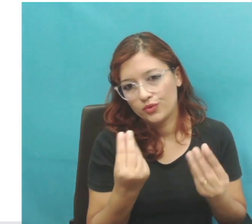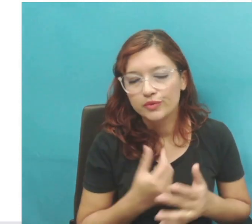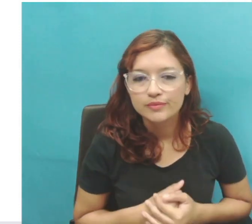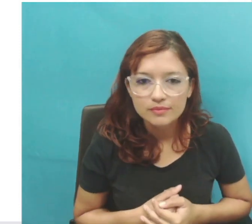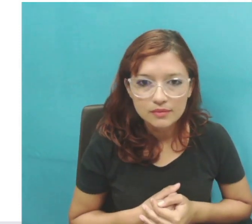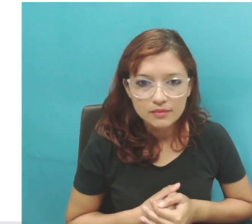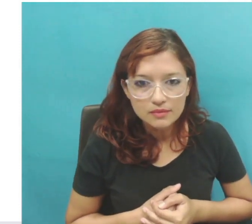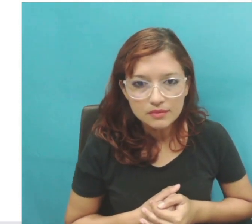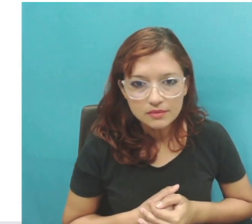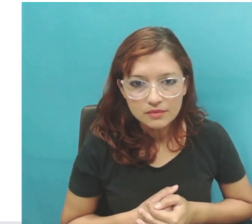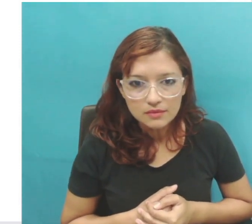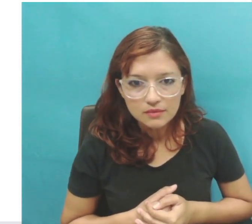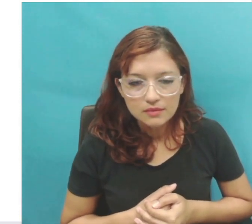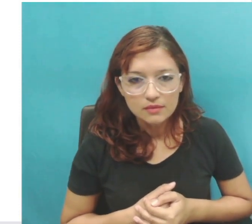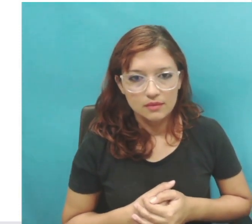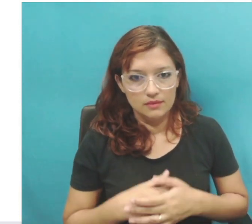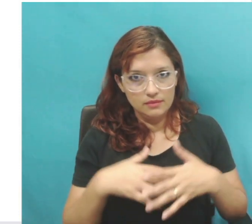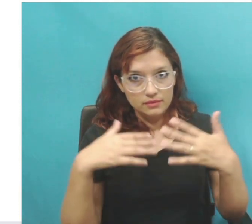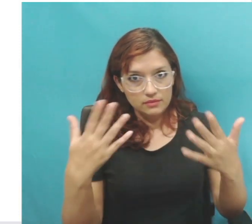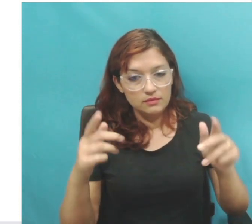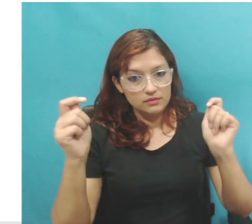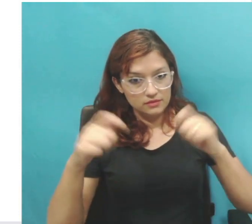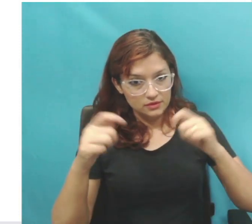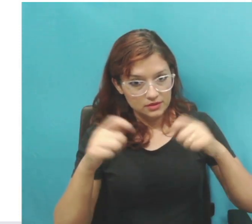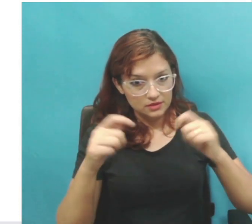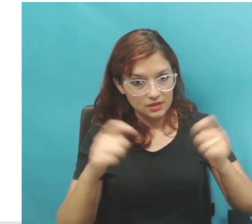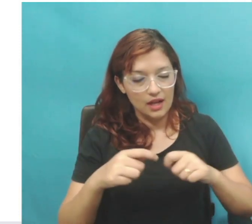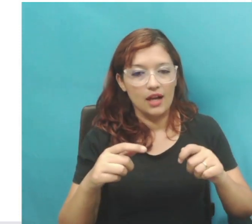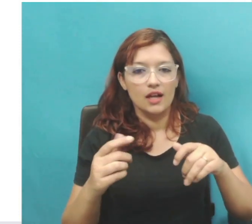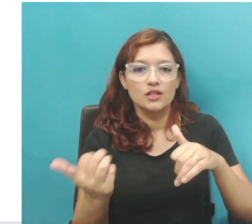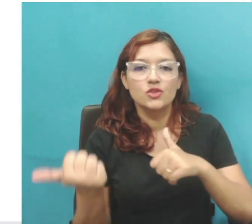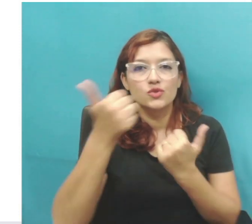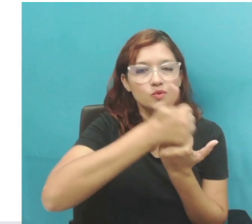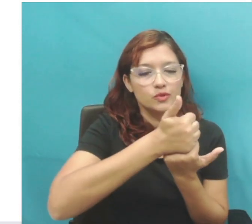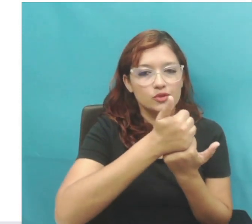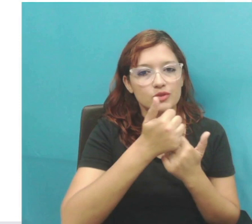É nós esperamos muito.